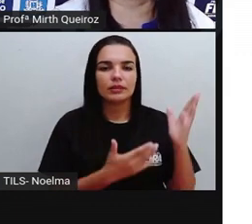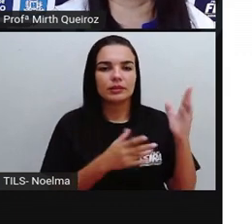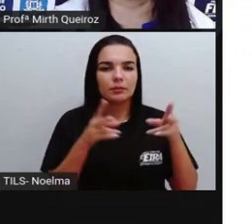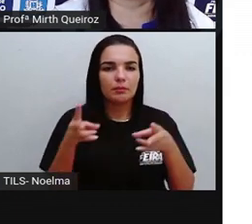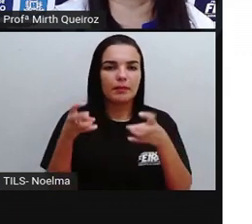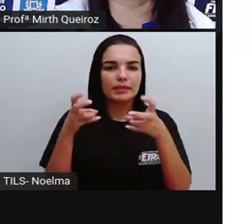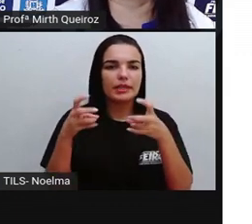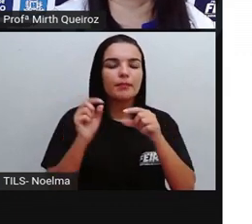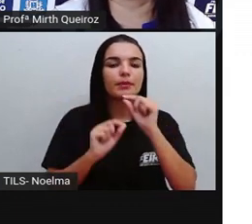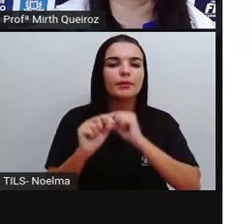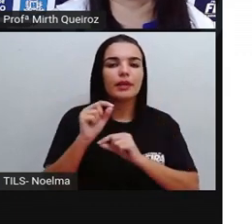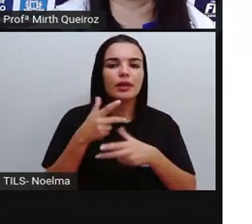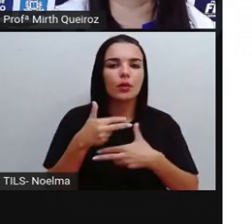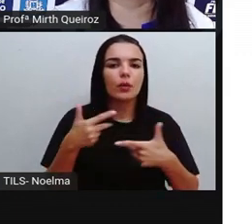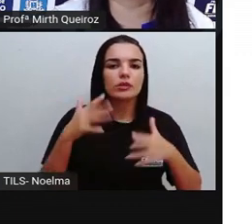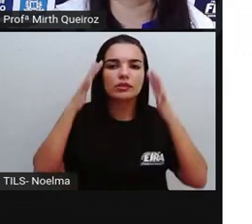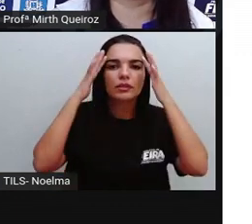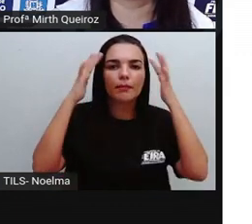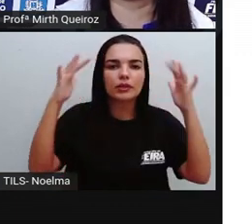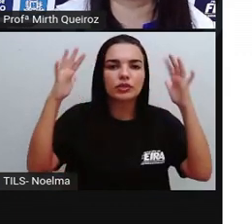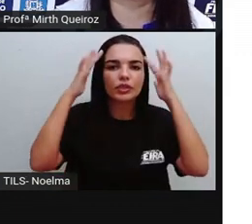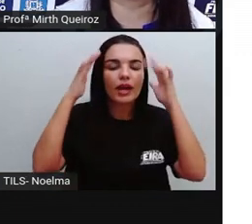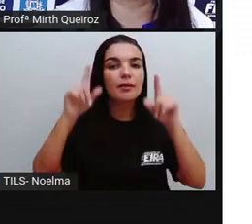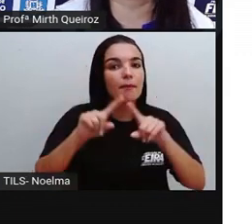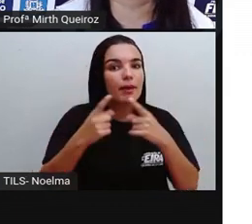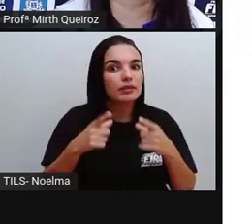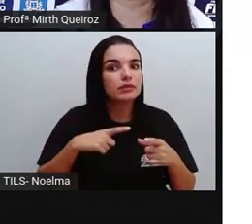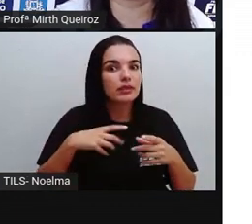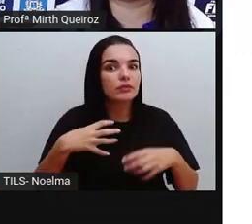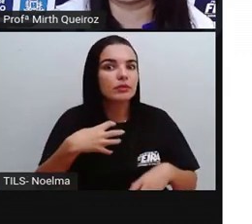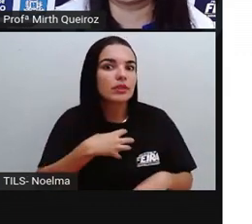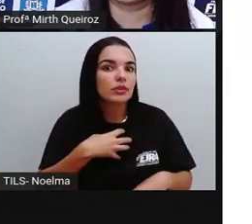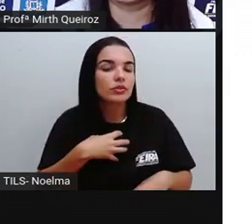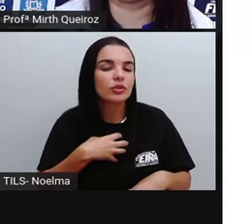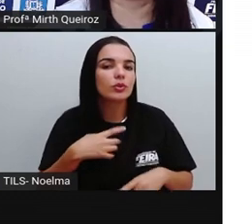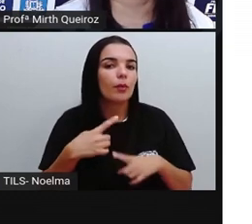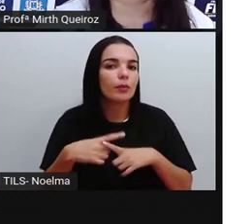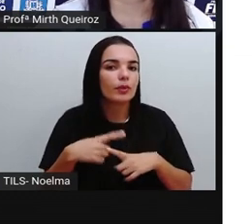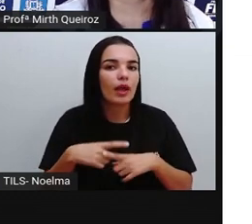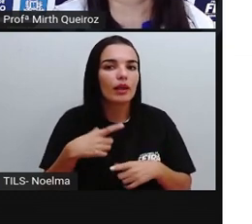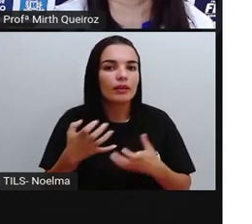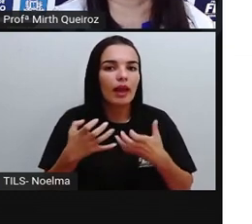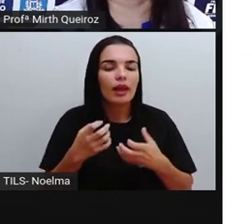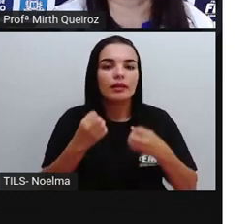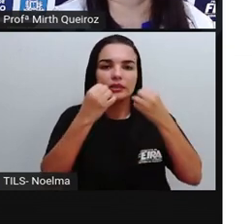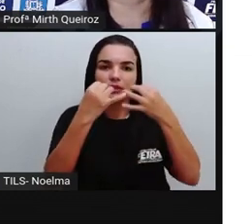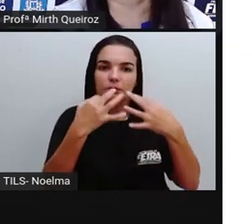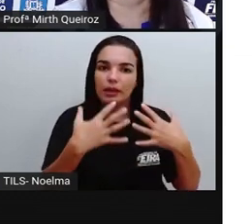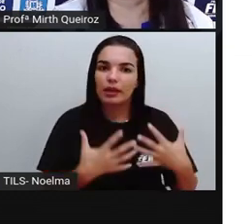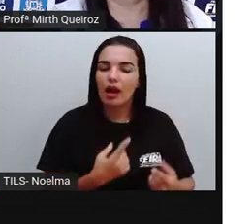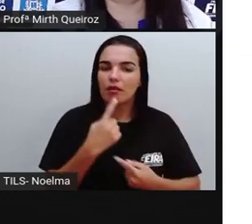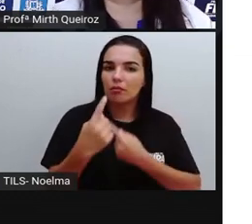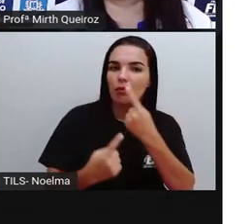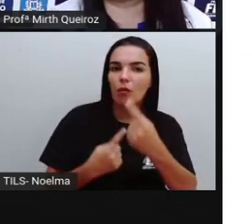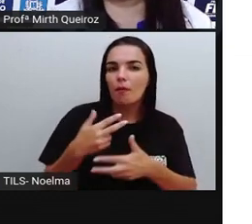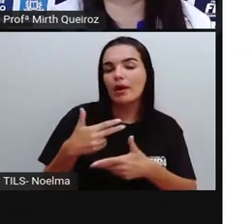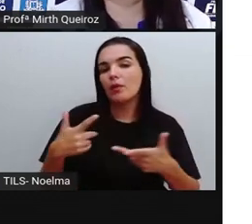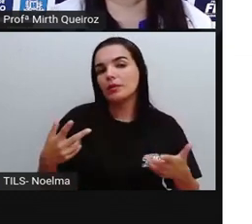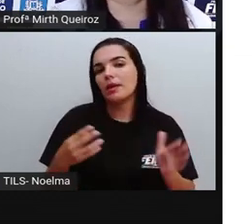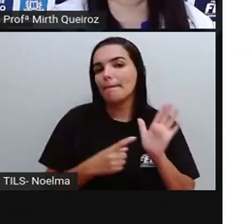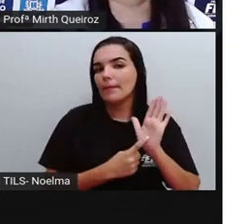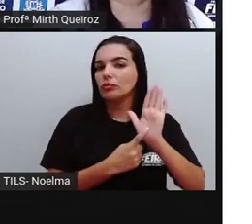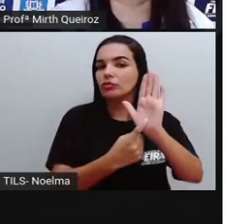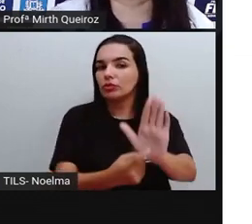percebe muitos elementos ali imaginários, mas que faz o sentido que tem algo, né, a ser